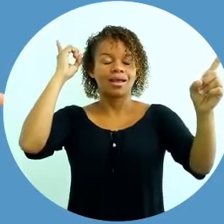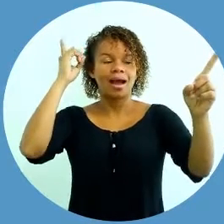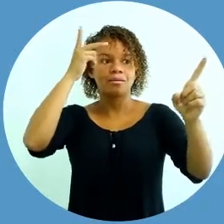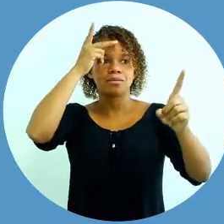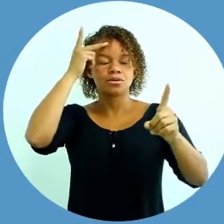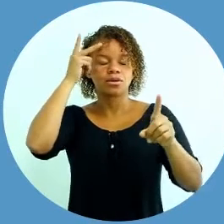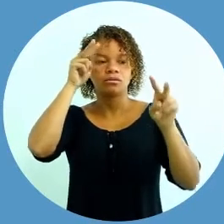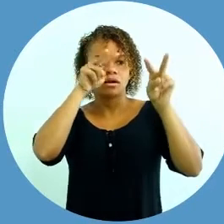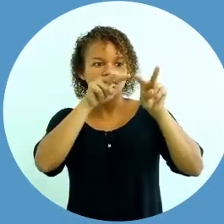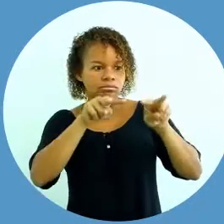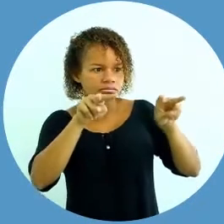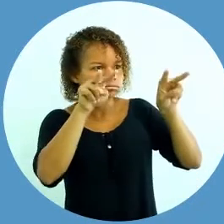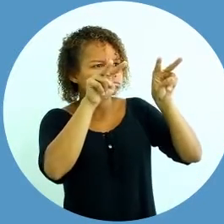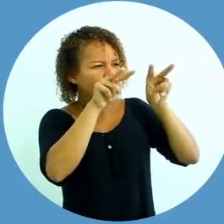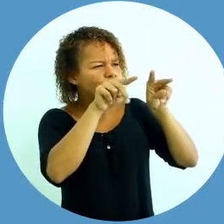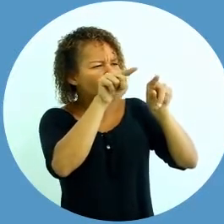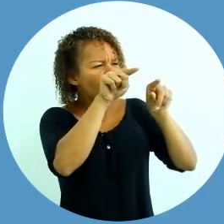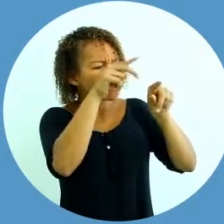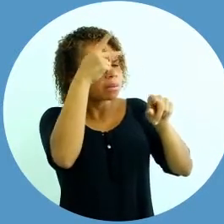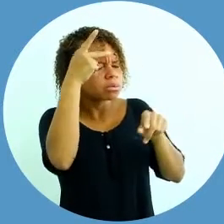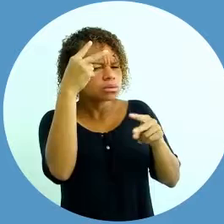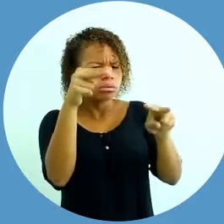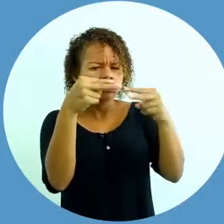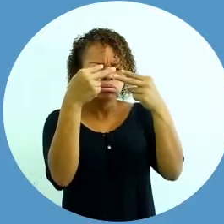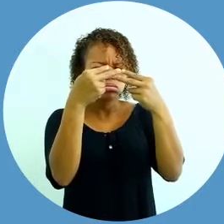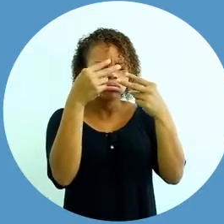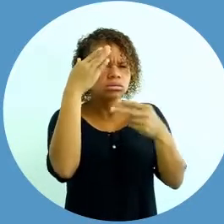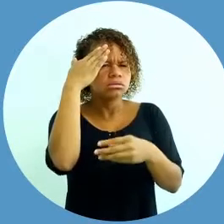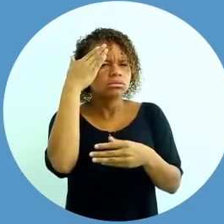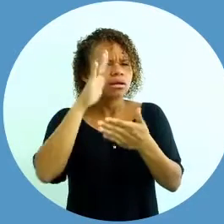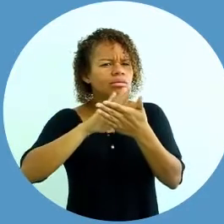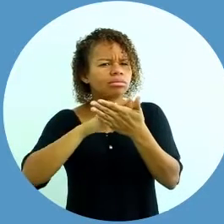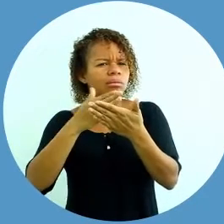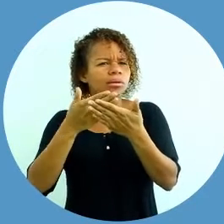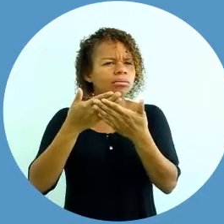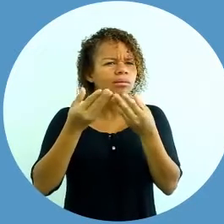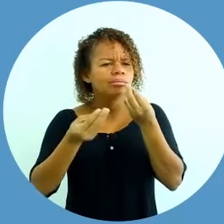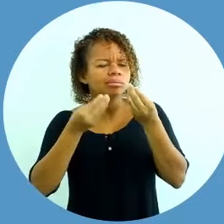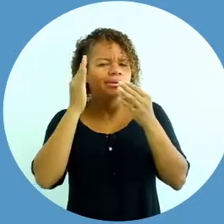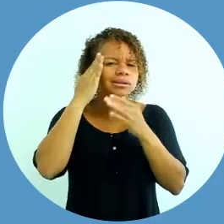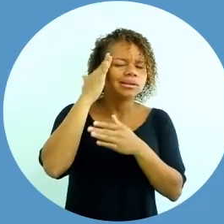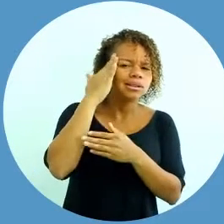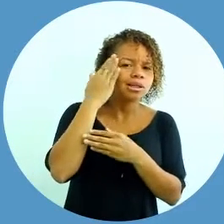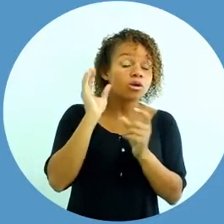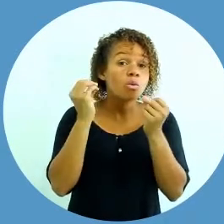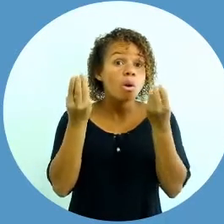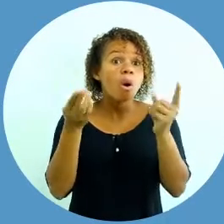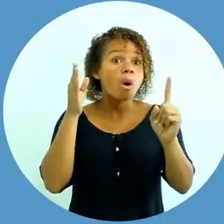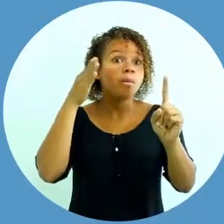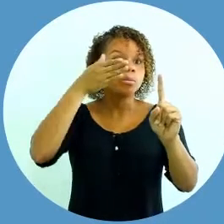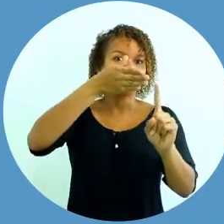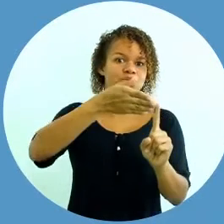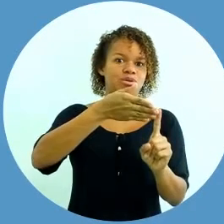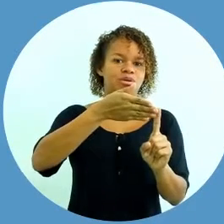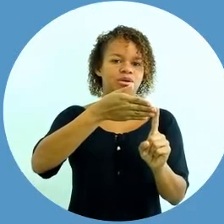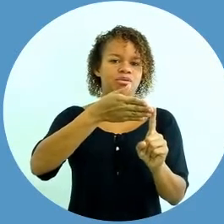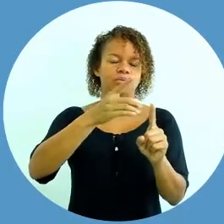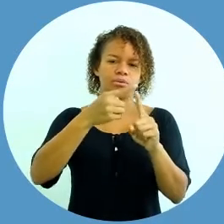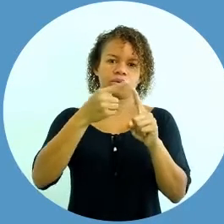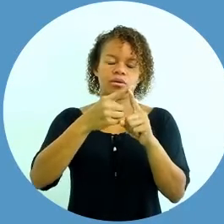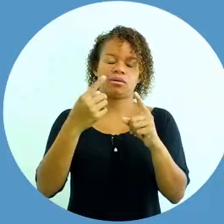quem vai assistir, como ele vai interpretar e qual o seu objetivo. Afinal de contas, é uma